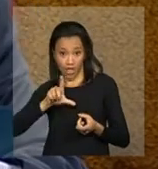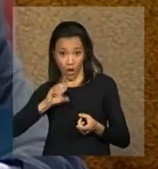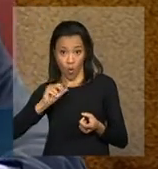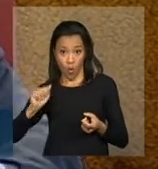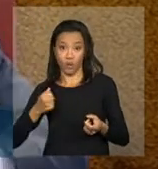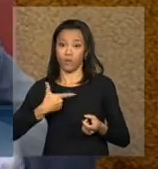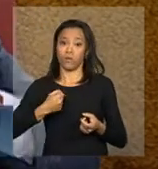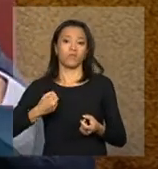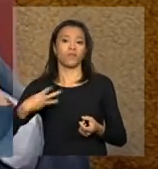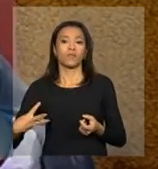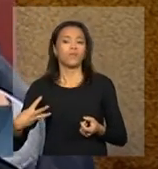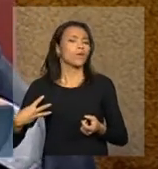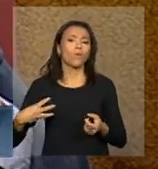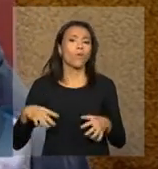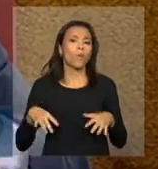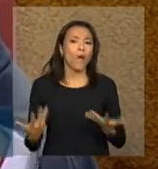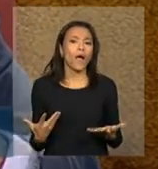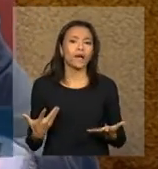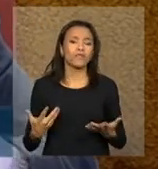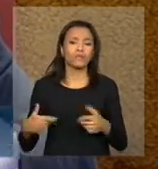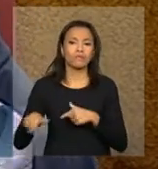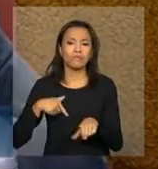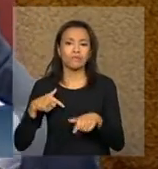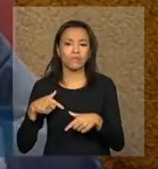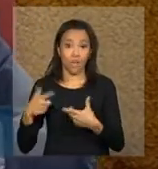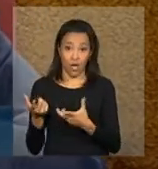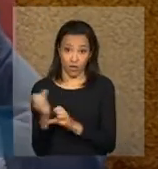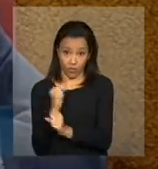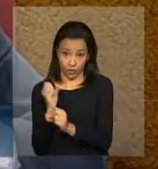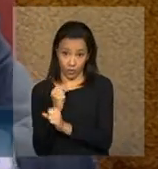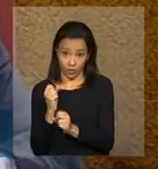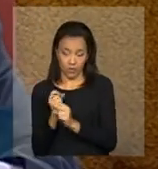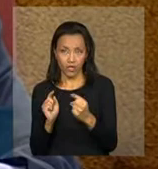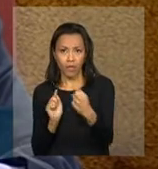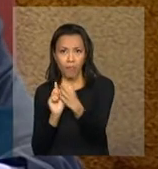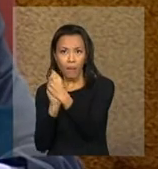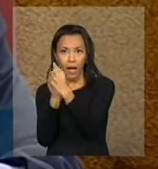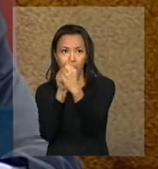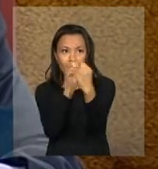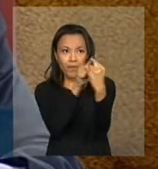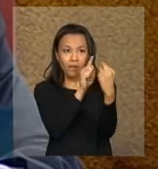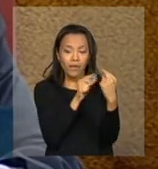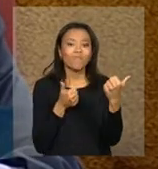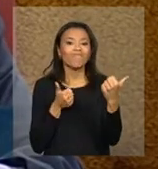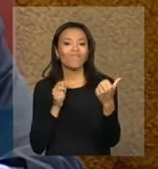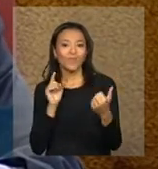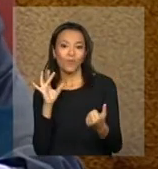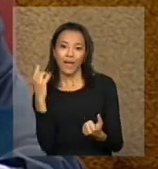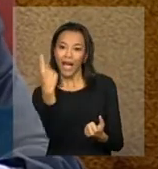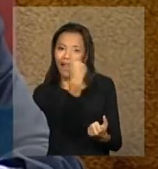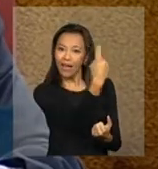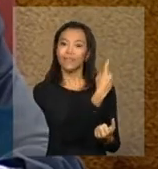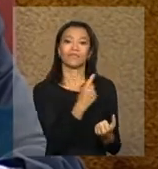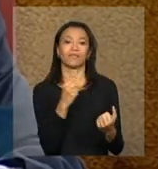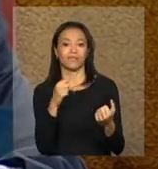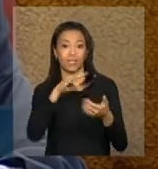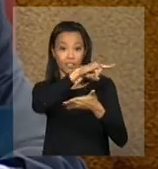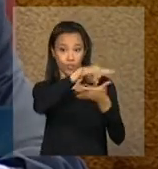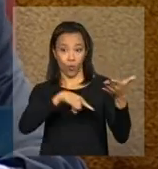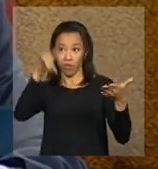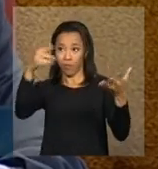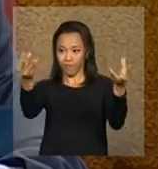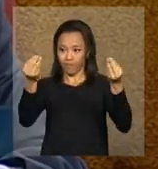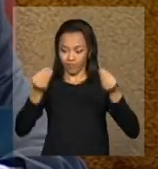2013, quais eram as ações orçamentárias que dialogavam de forma mais direta com cada uma dessas resoluções. E